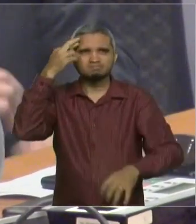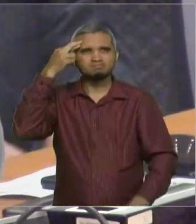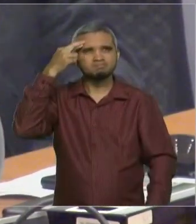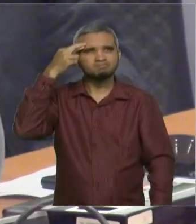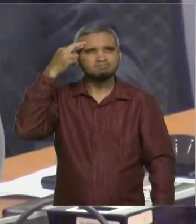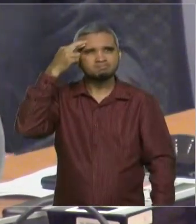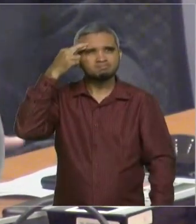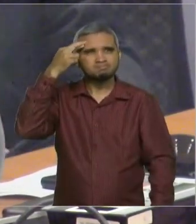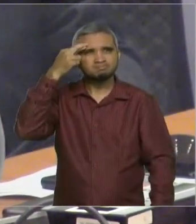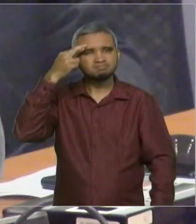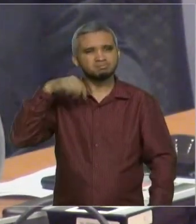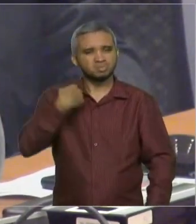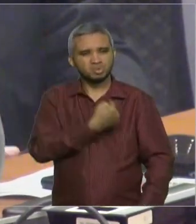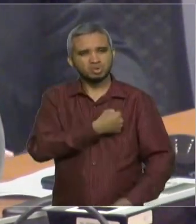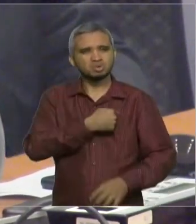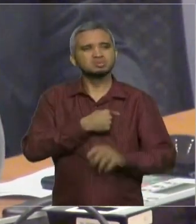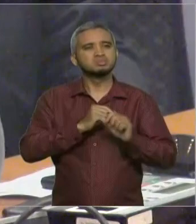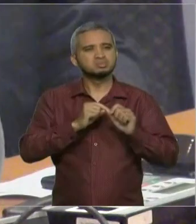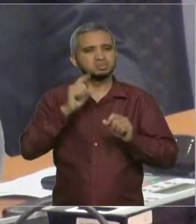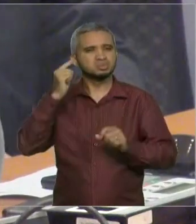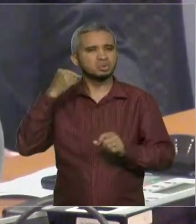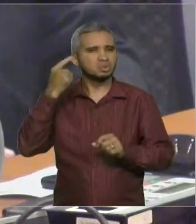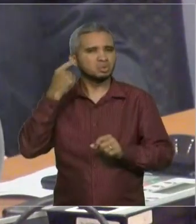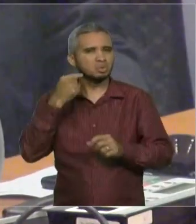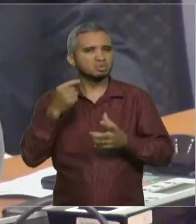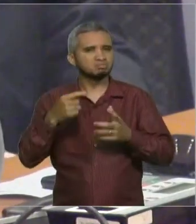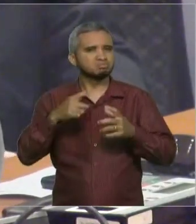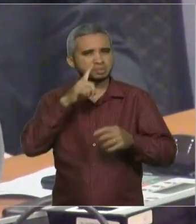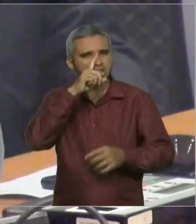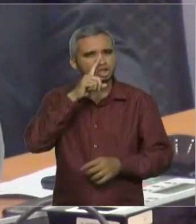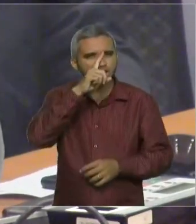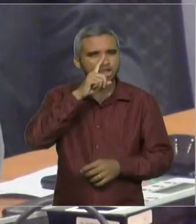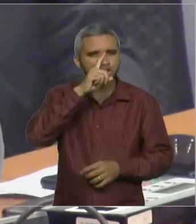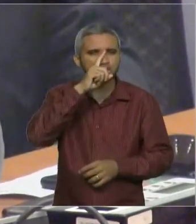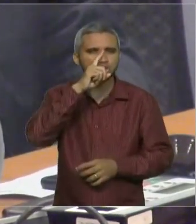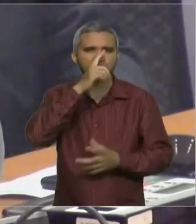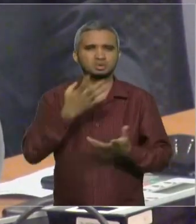arrisca demais fazendo viagens,